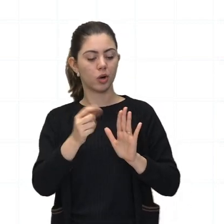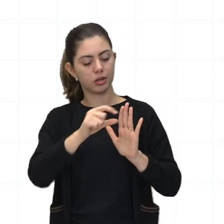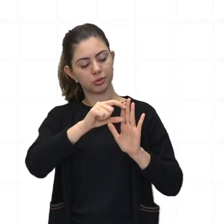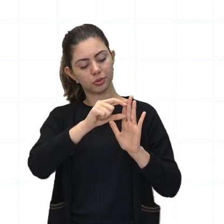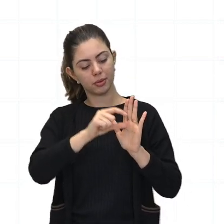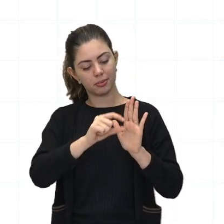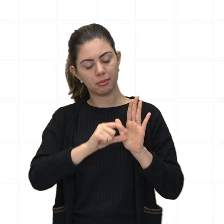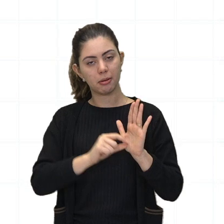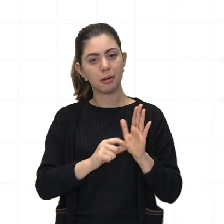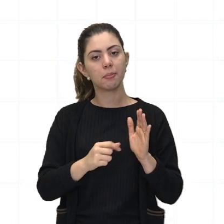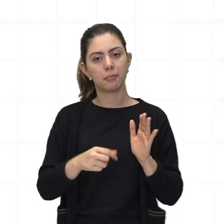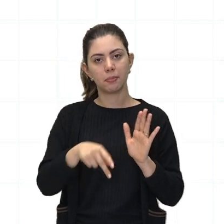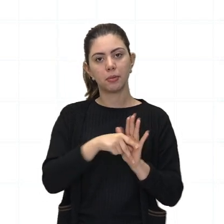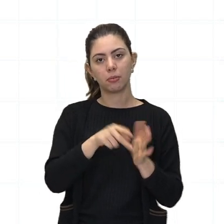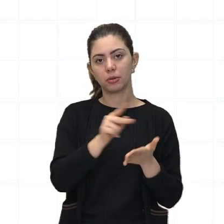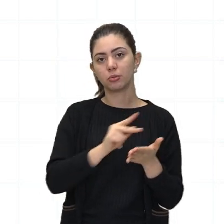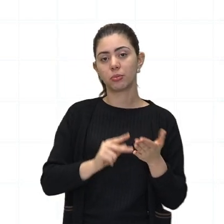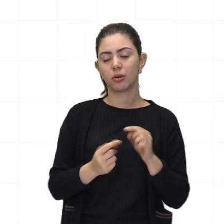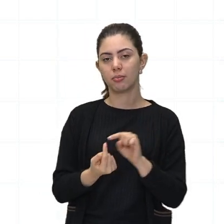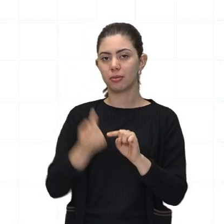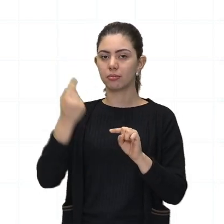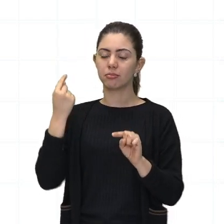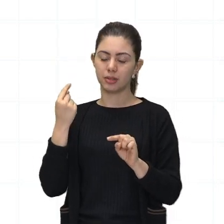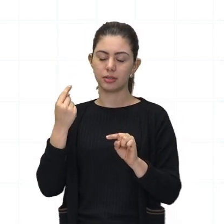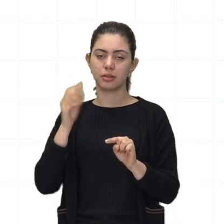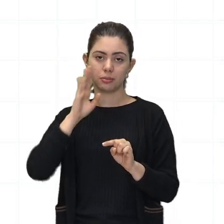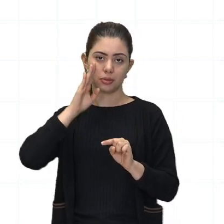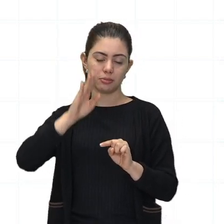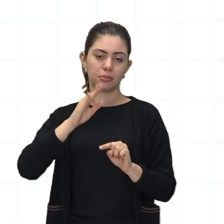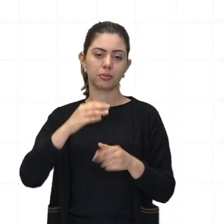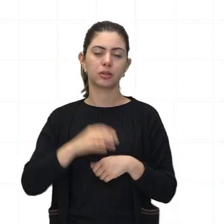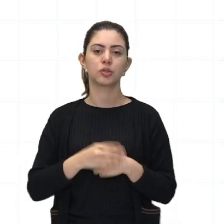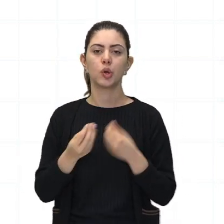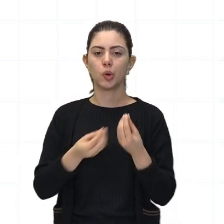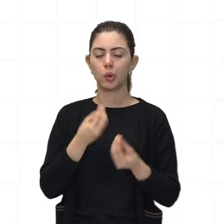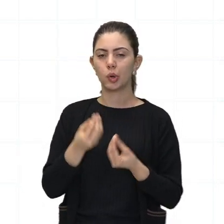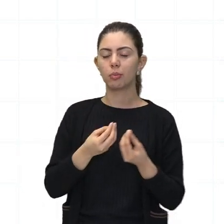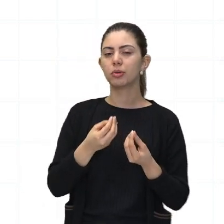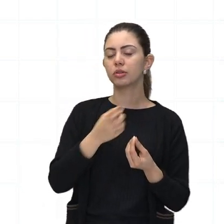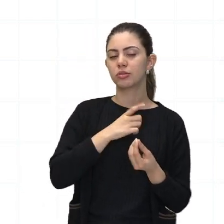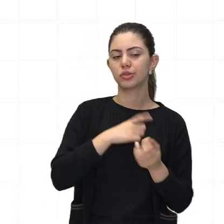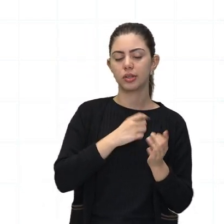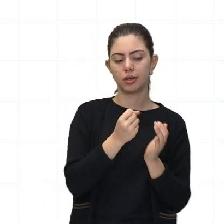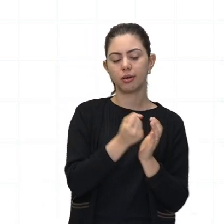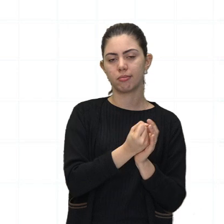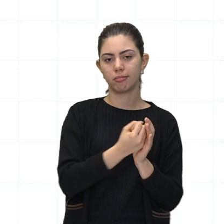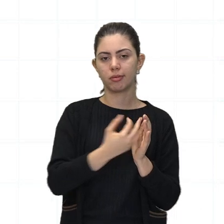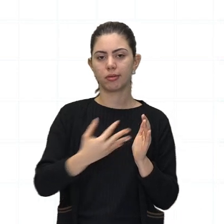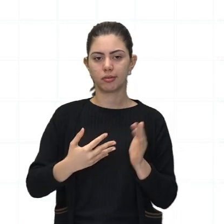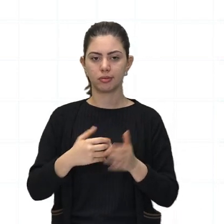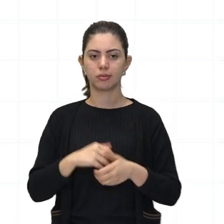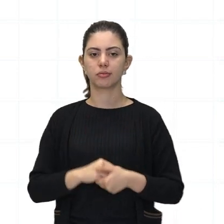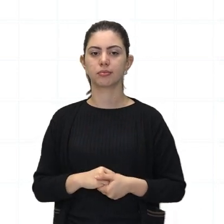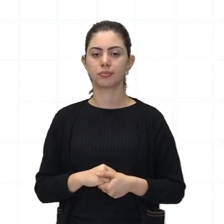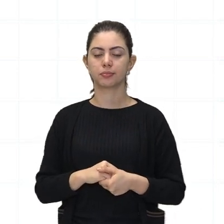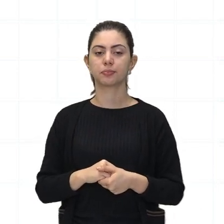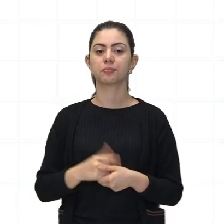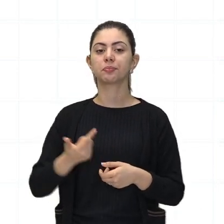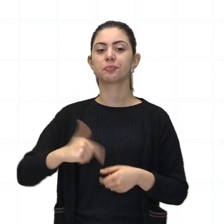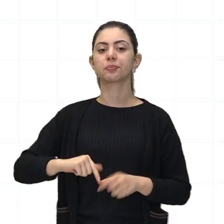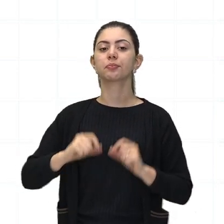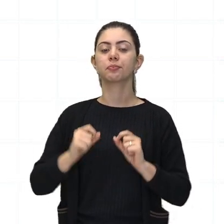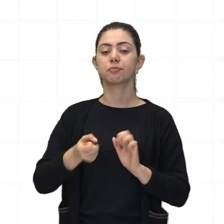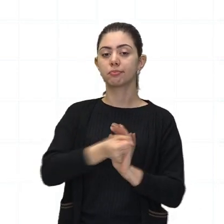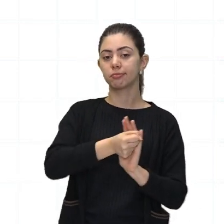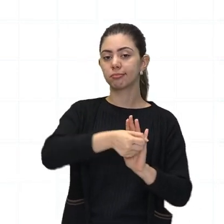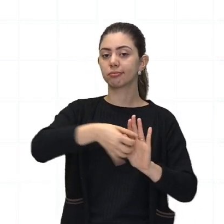principalmente em poemas mais antigos, em um tempo em que a forma era bem mais importante. E as figuras de linguagem